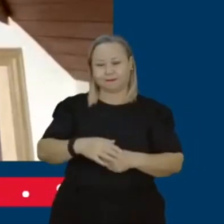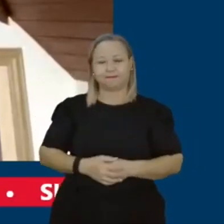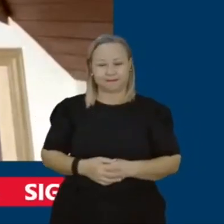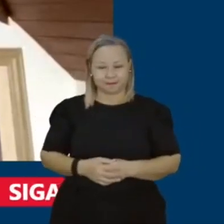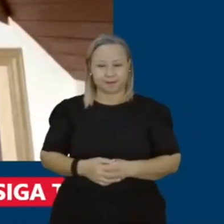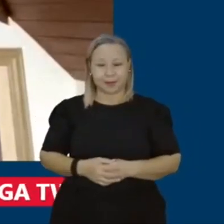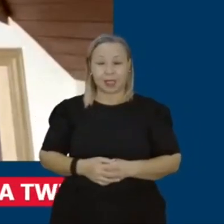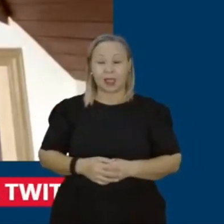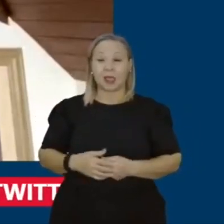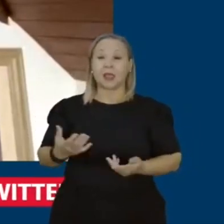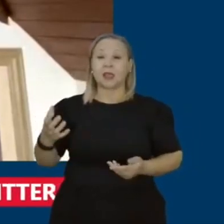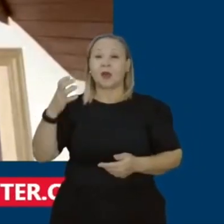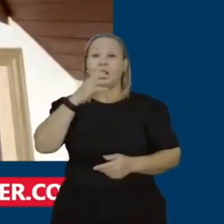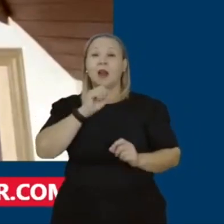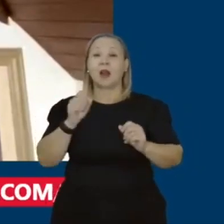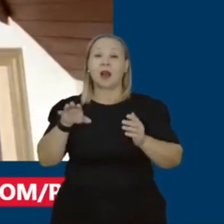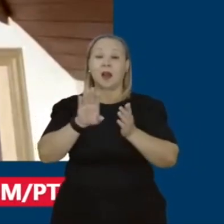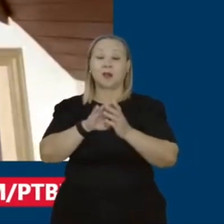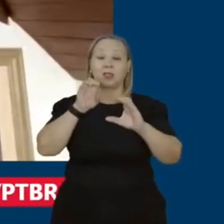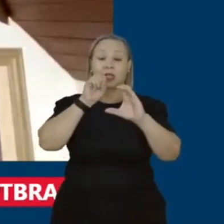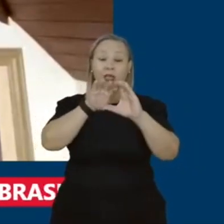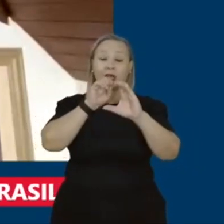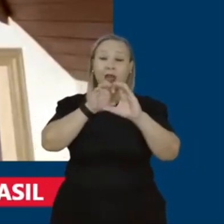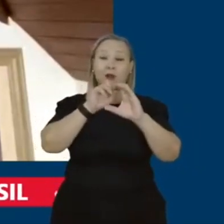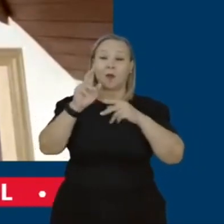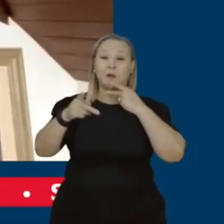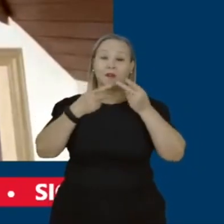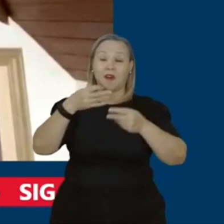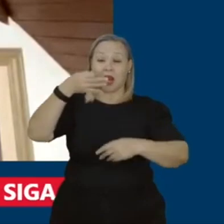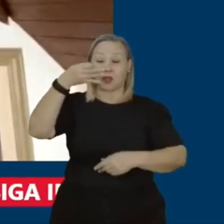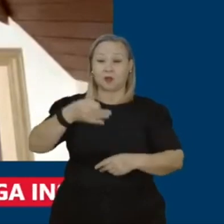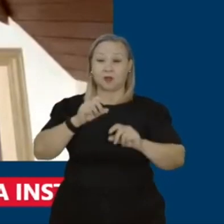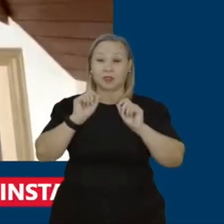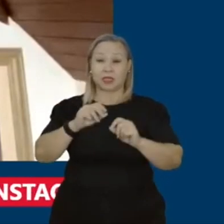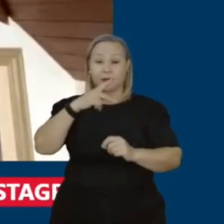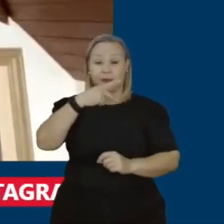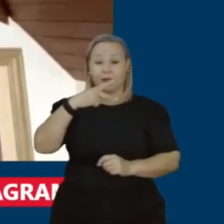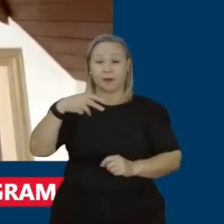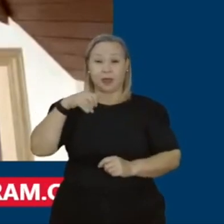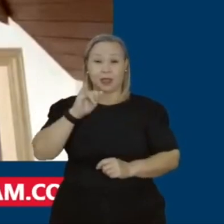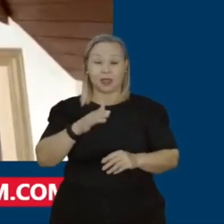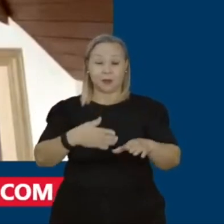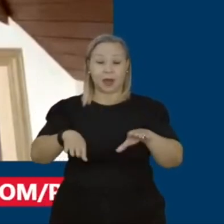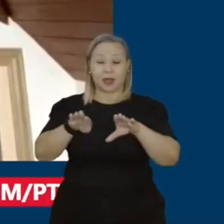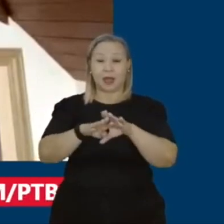Mas logo mais chega a Globo dizendo que o certo é a PPI, a paridade